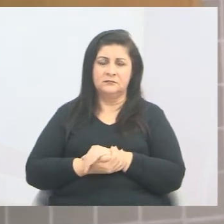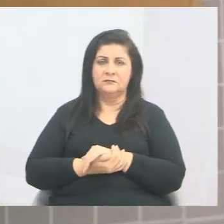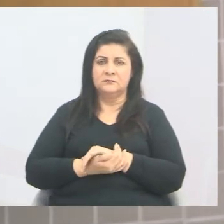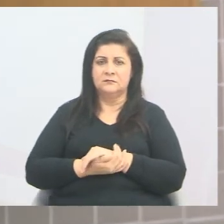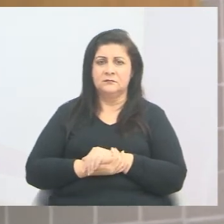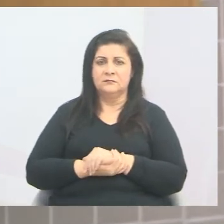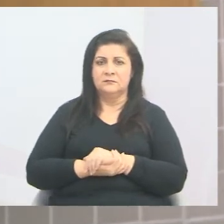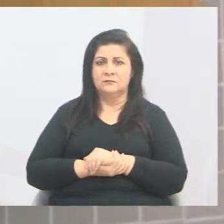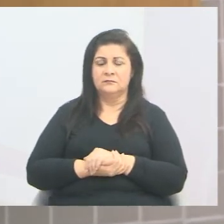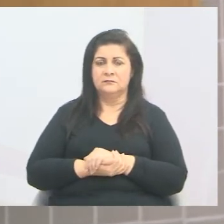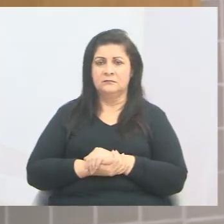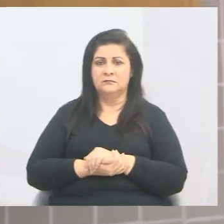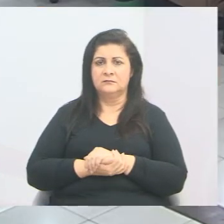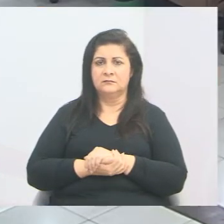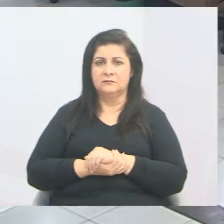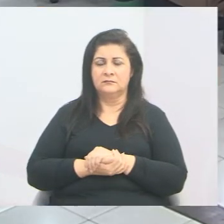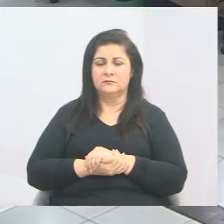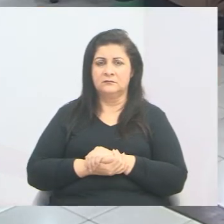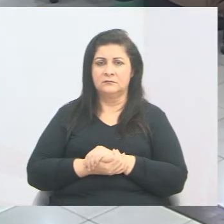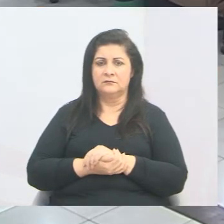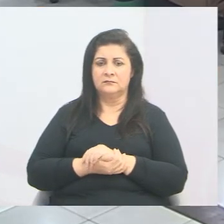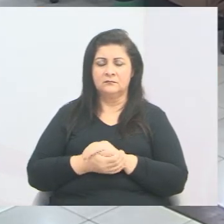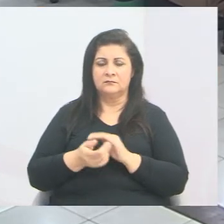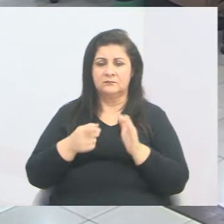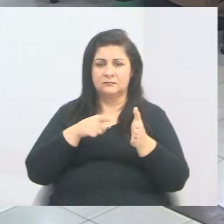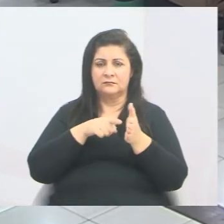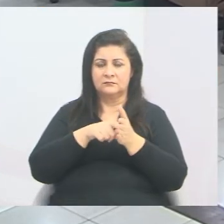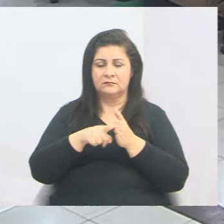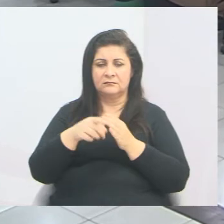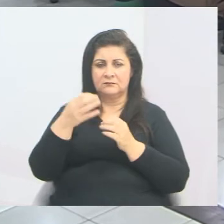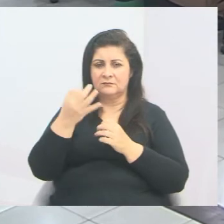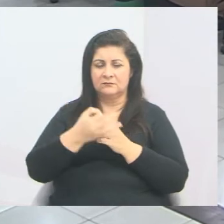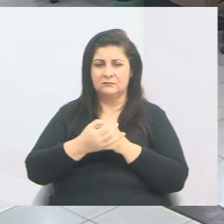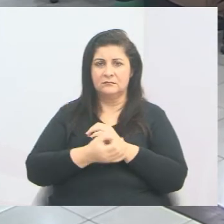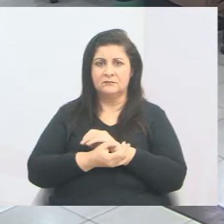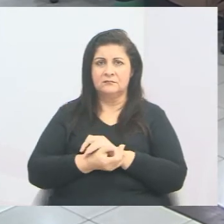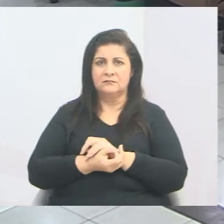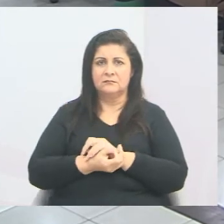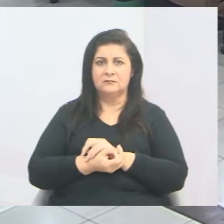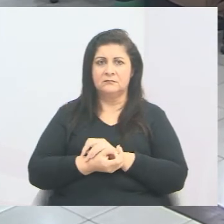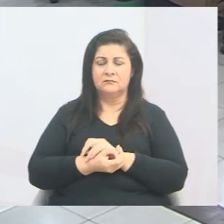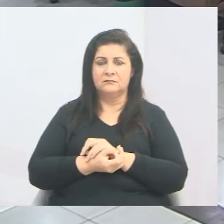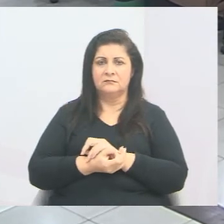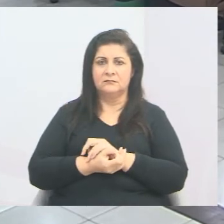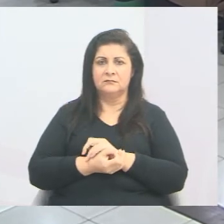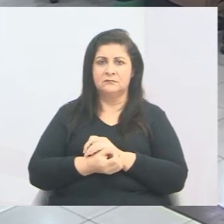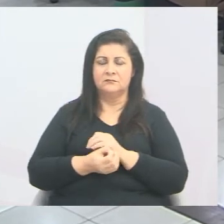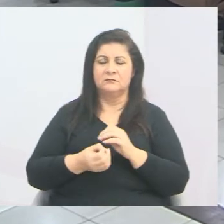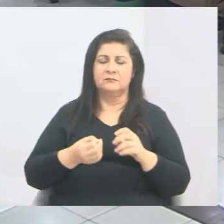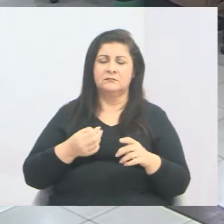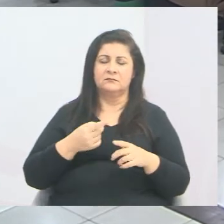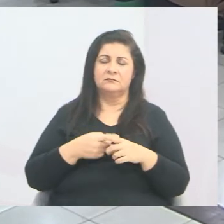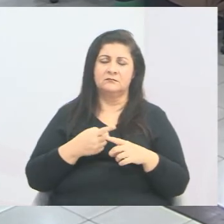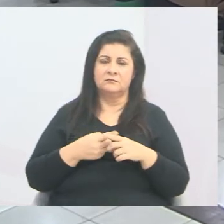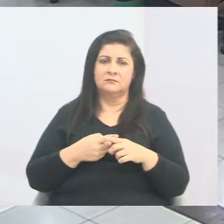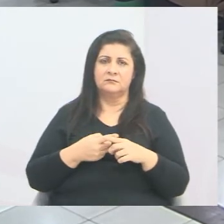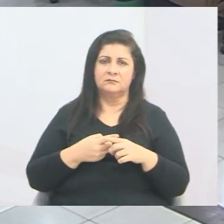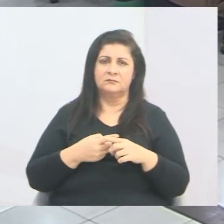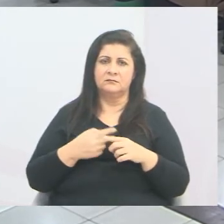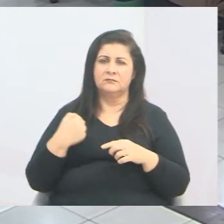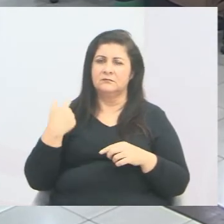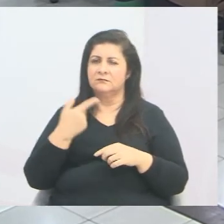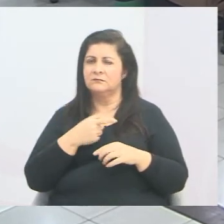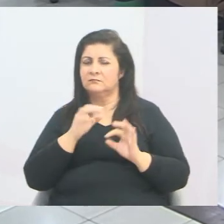resposta. Tá, só melhorar um pouquinho da minha pergunta também, até porque quando a gente faz uma